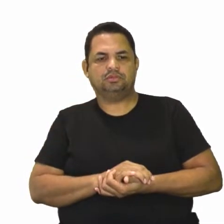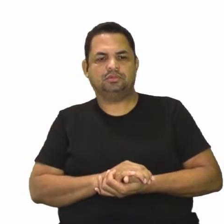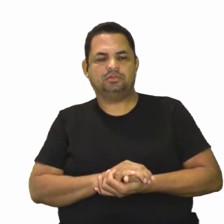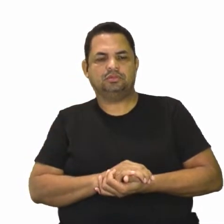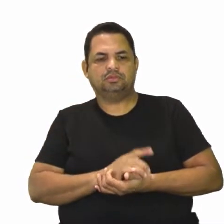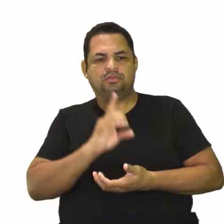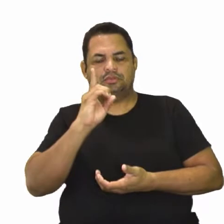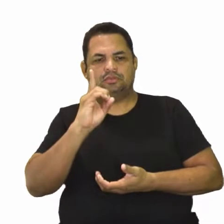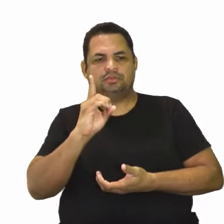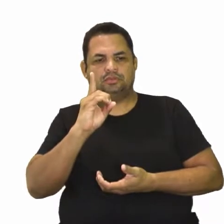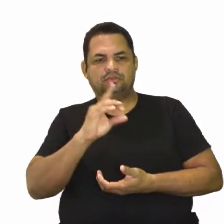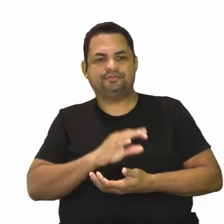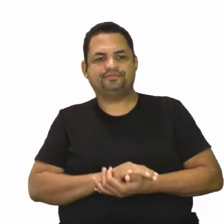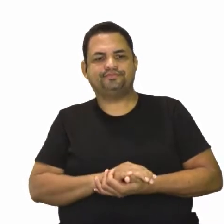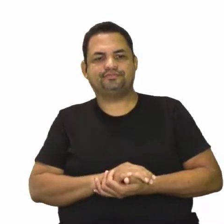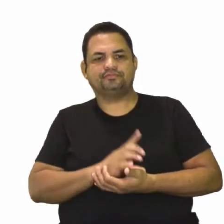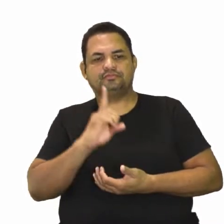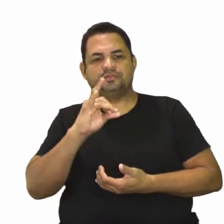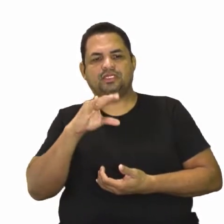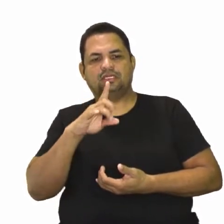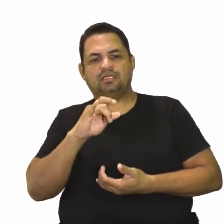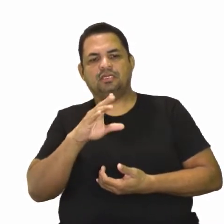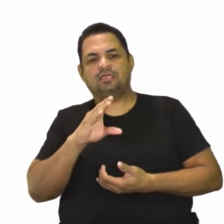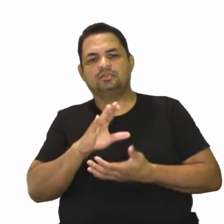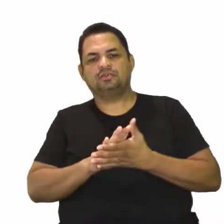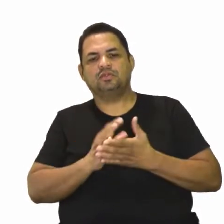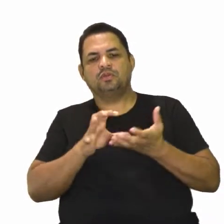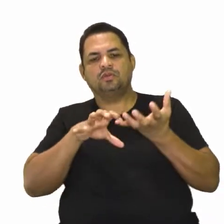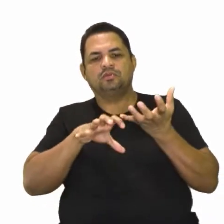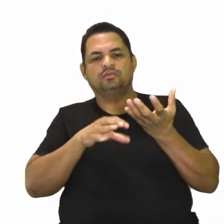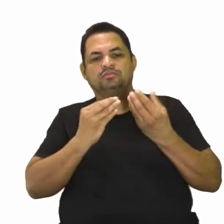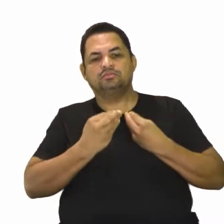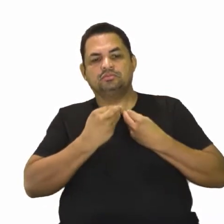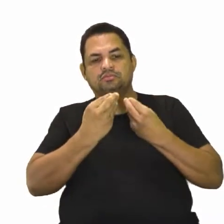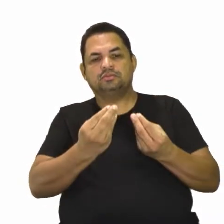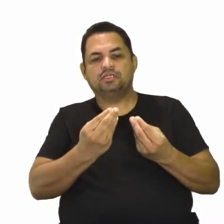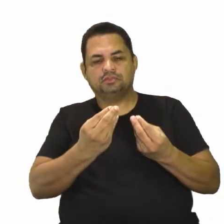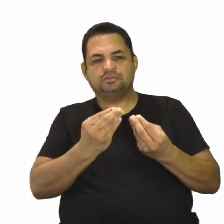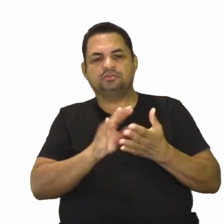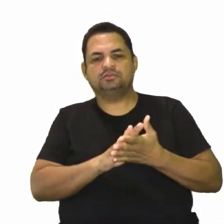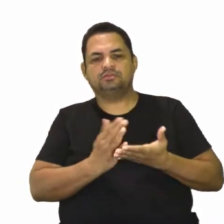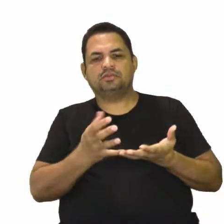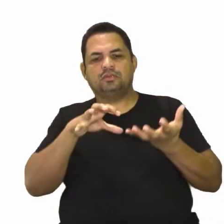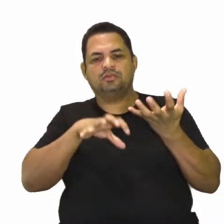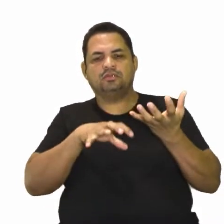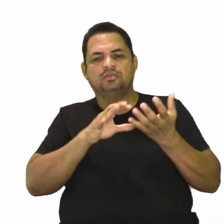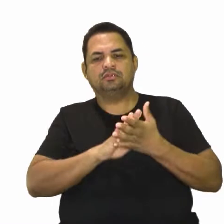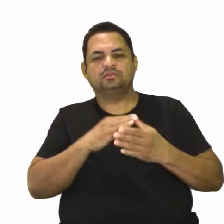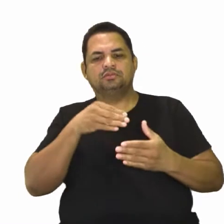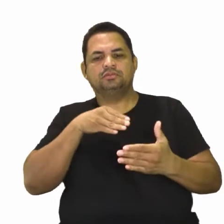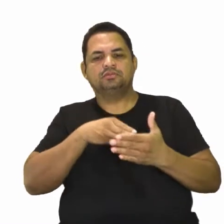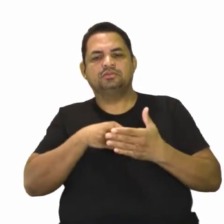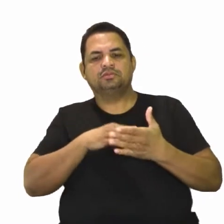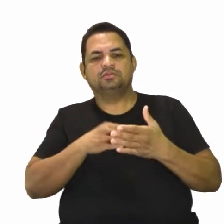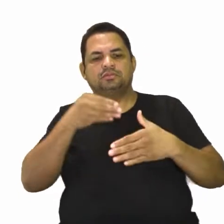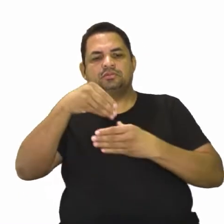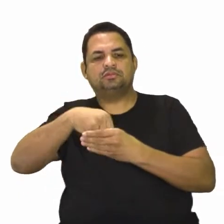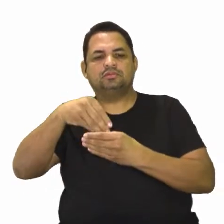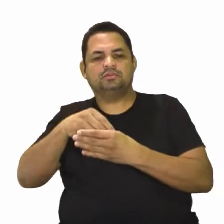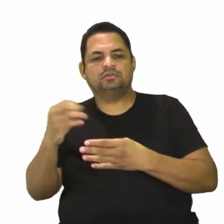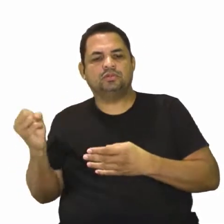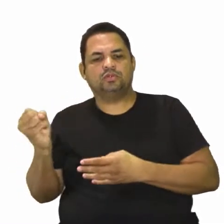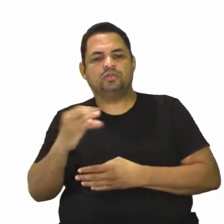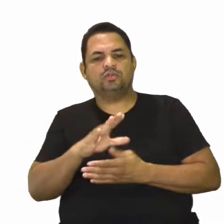Letra D. Delegado ao Congresso Nacional até a eleição de General Médici para o novo